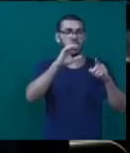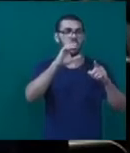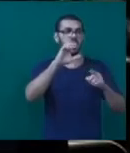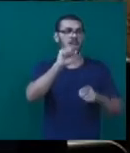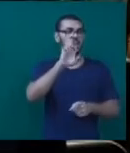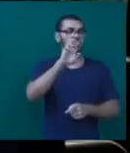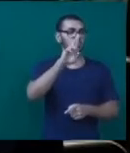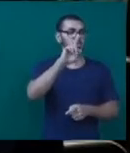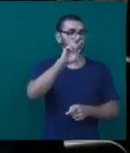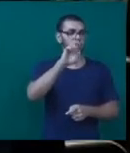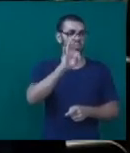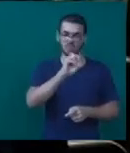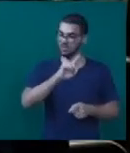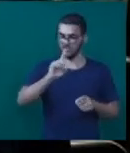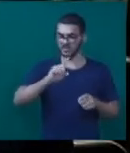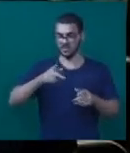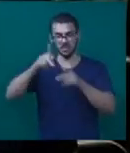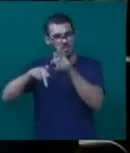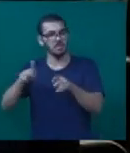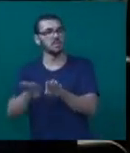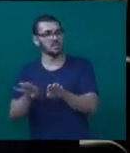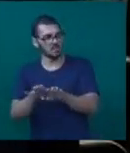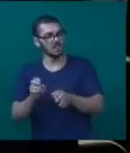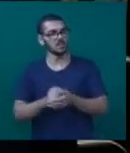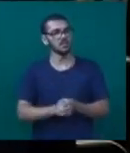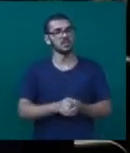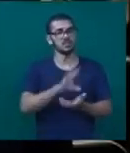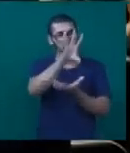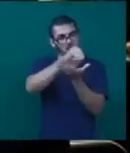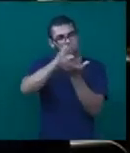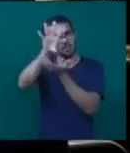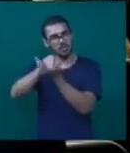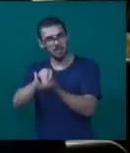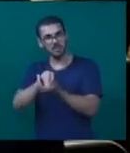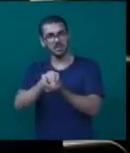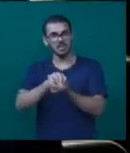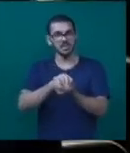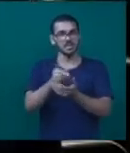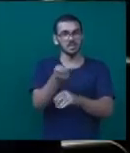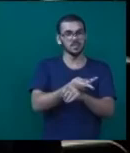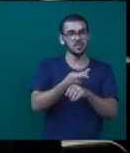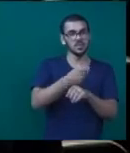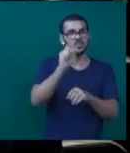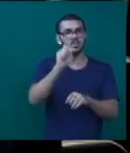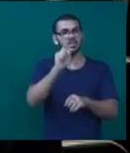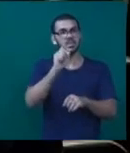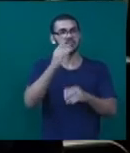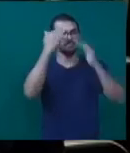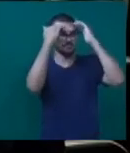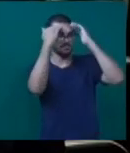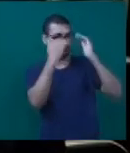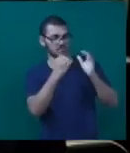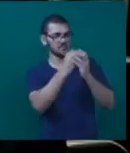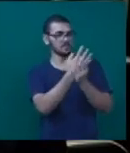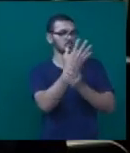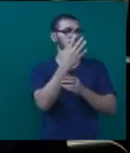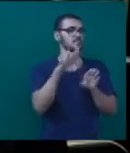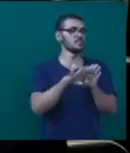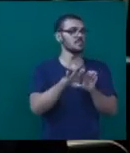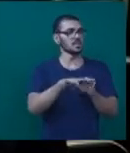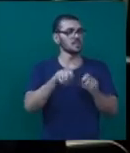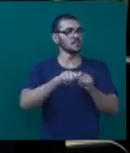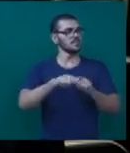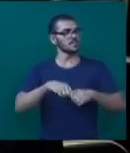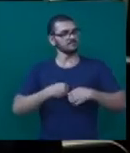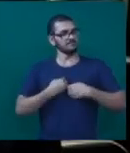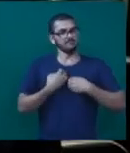quanto populares também, e que procura respeitar a criação e executar da melhor